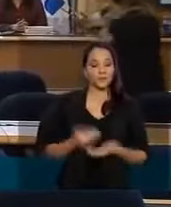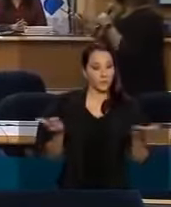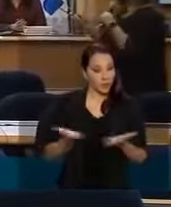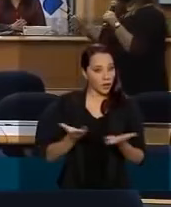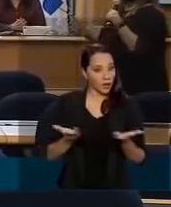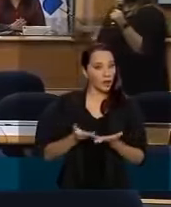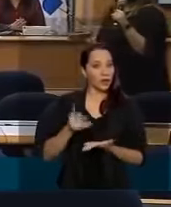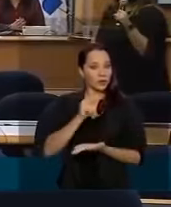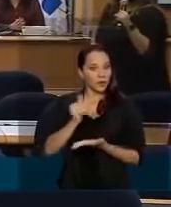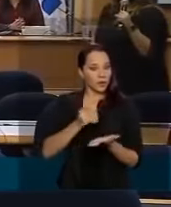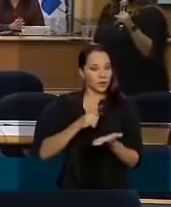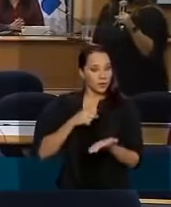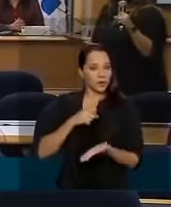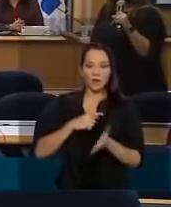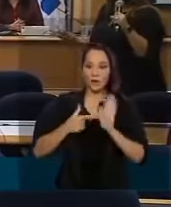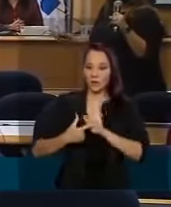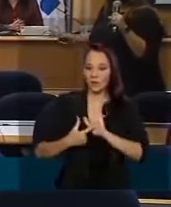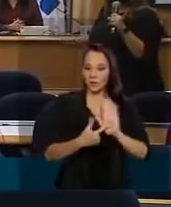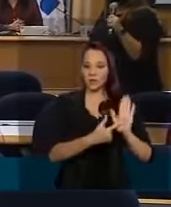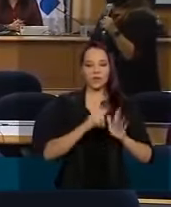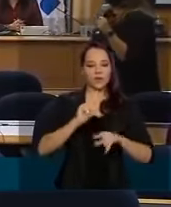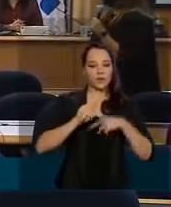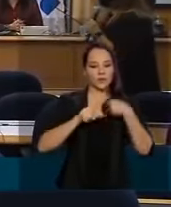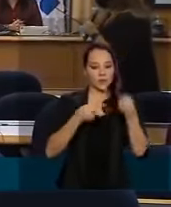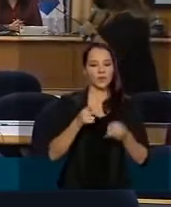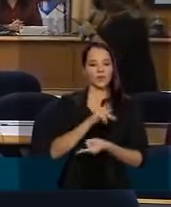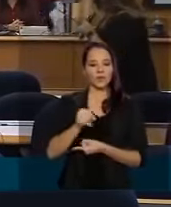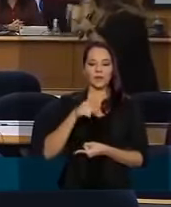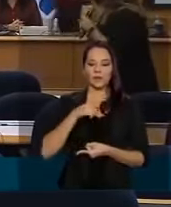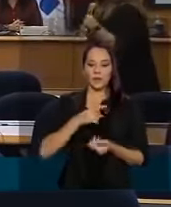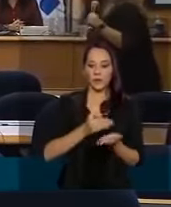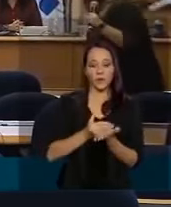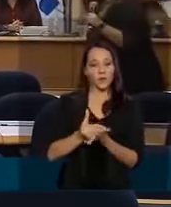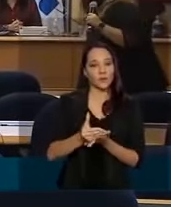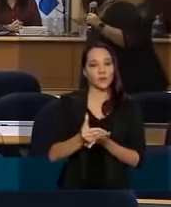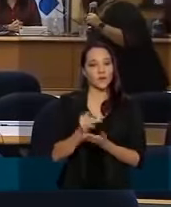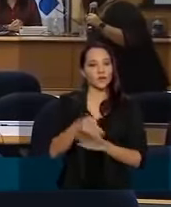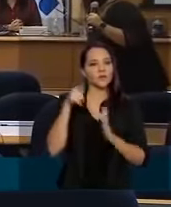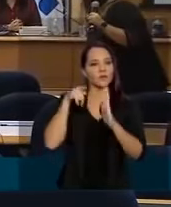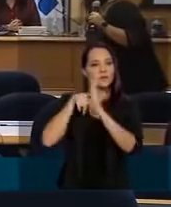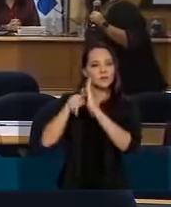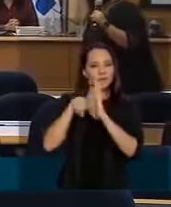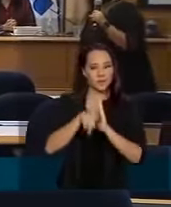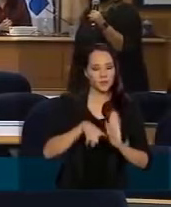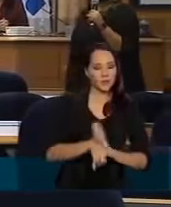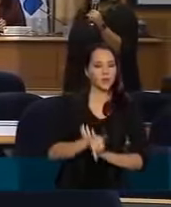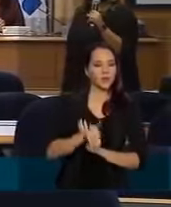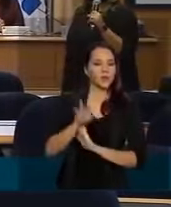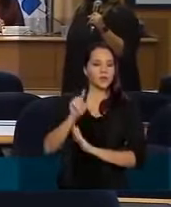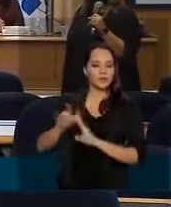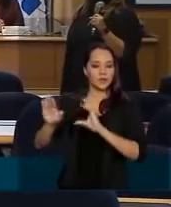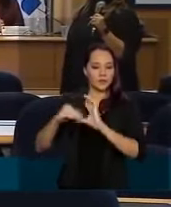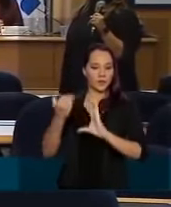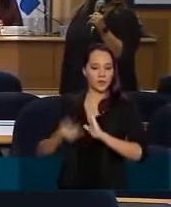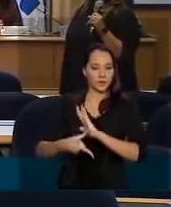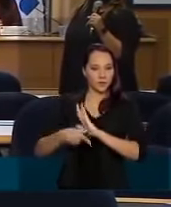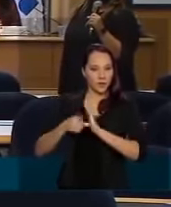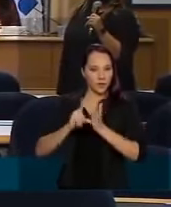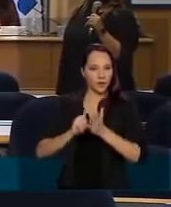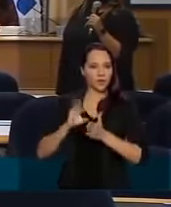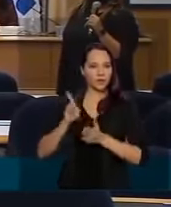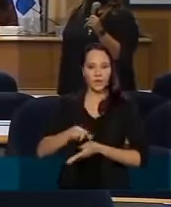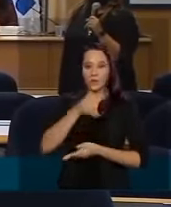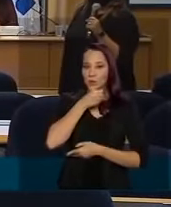ter a apresentação e depois, em seguida, a gente começa as perguntas que foram feitas previamente